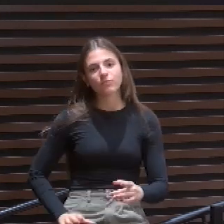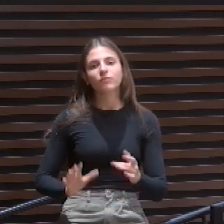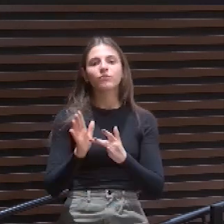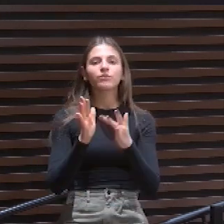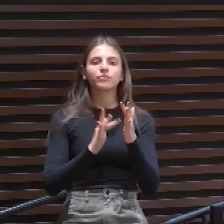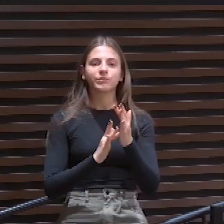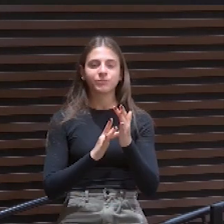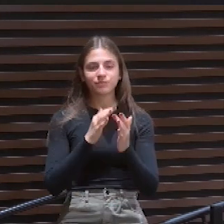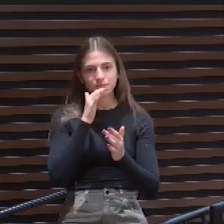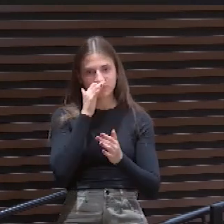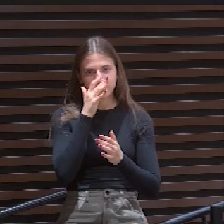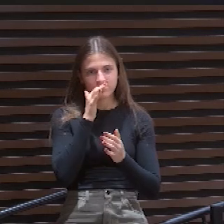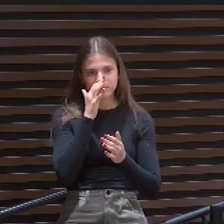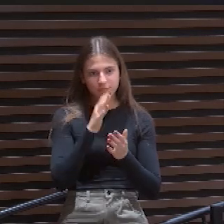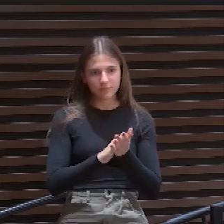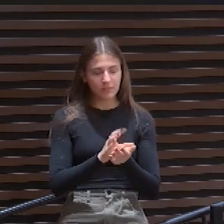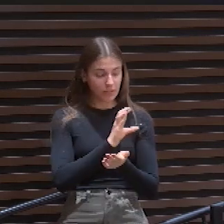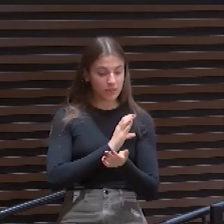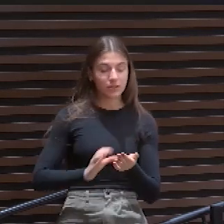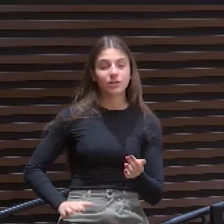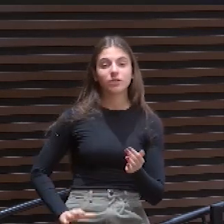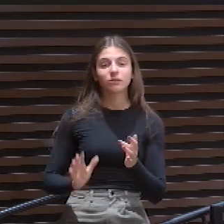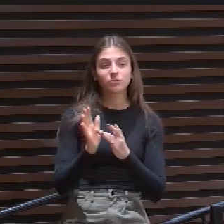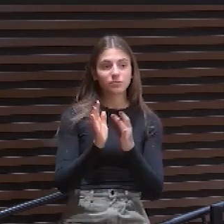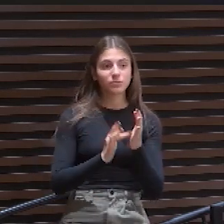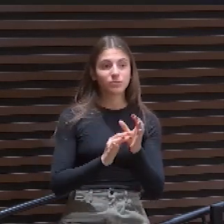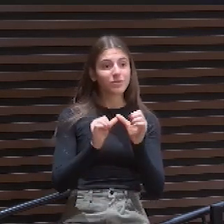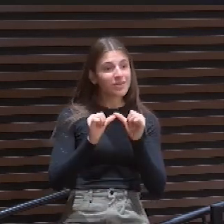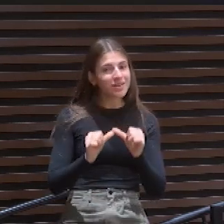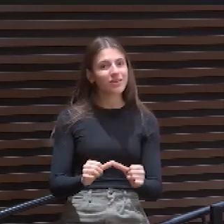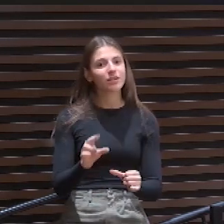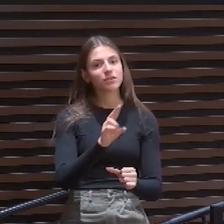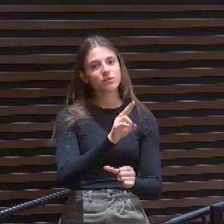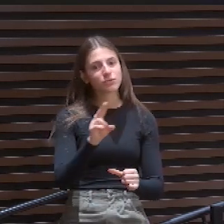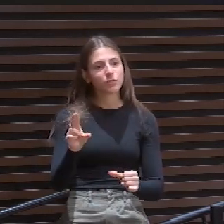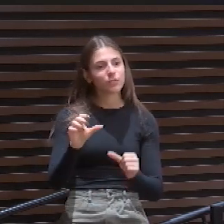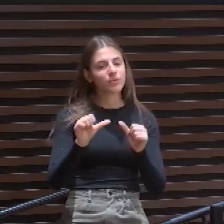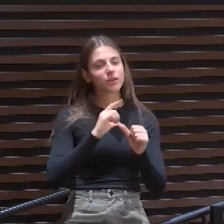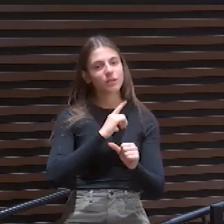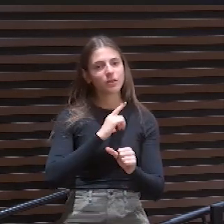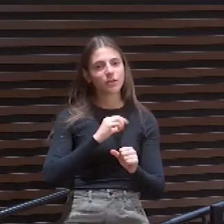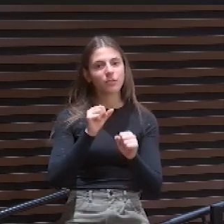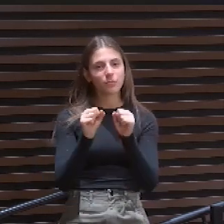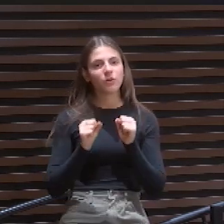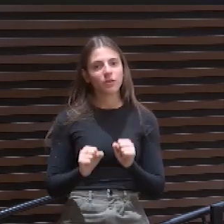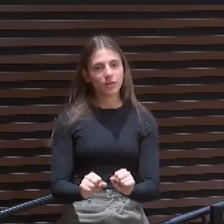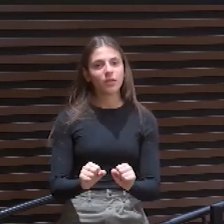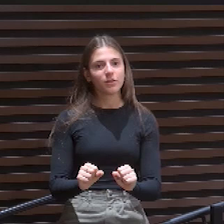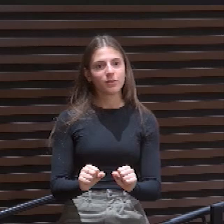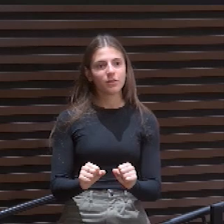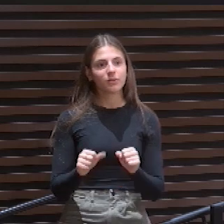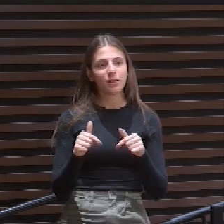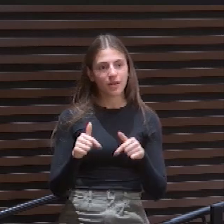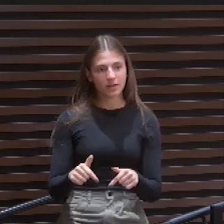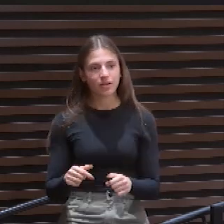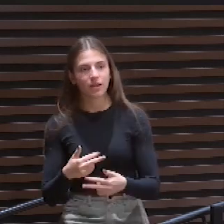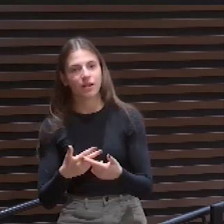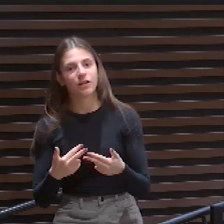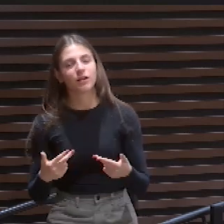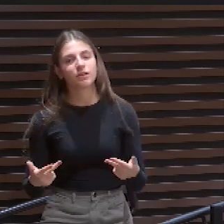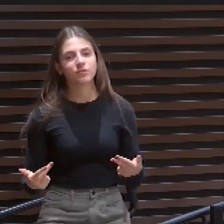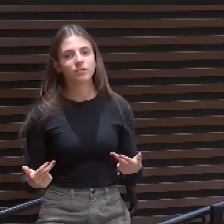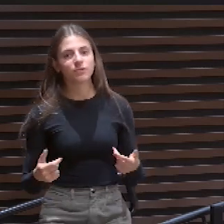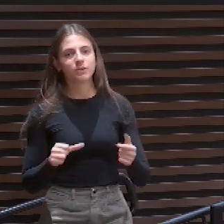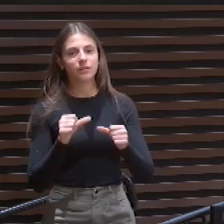Jesus. Cristo Jesus, esse nome tem poder. Aqui as coisas mudam.